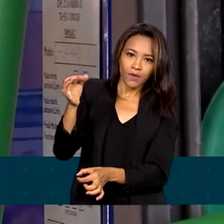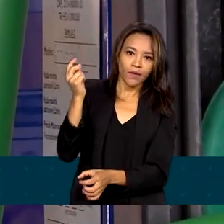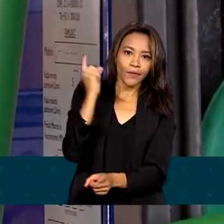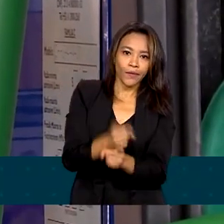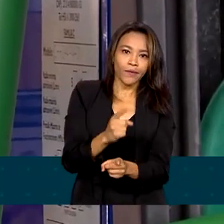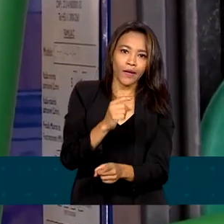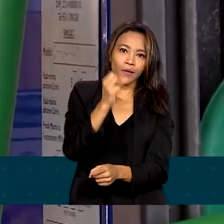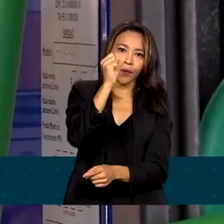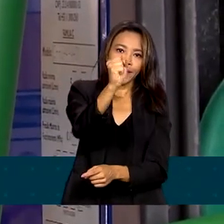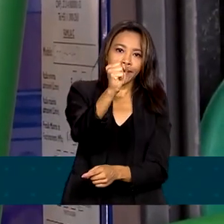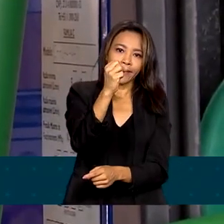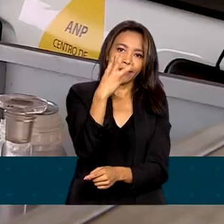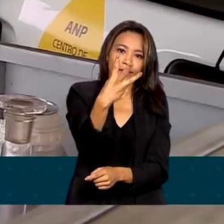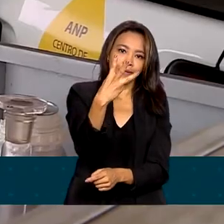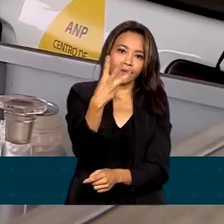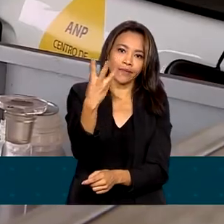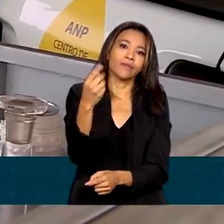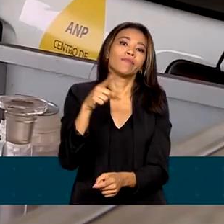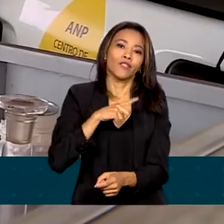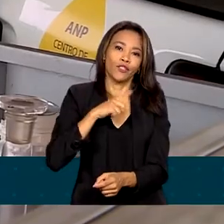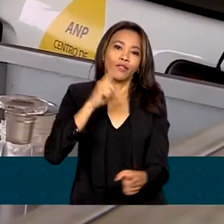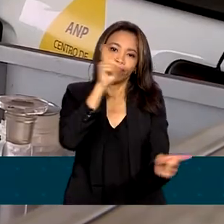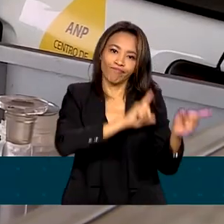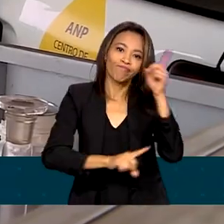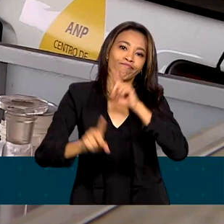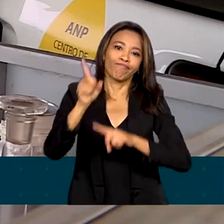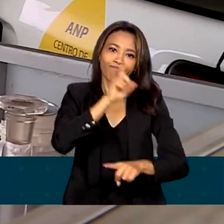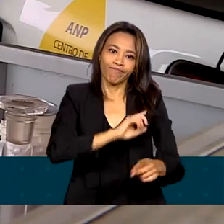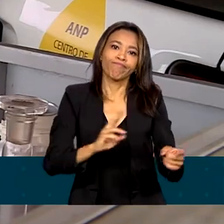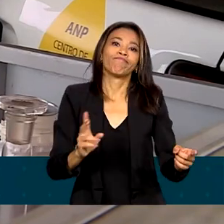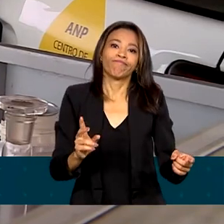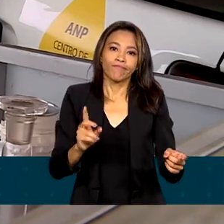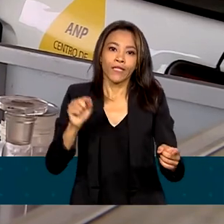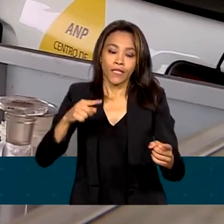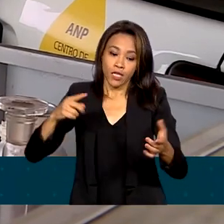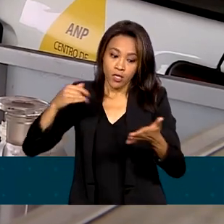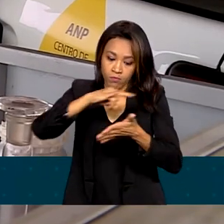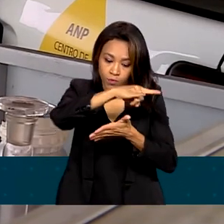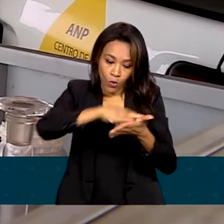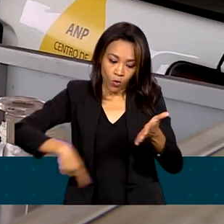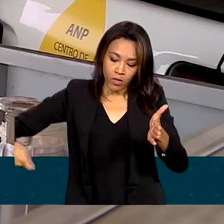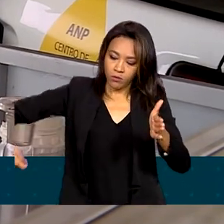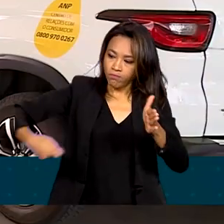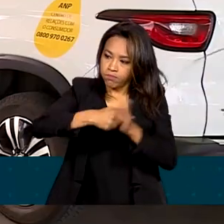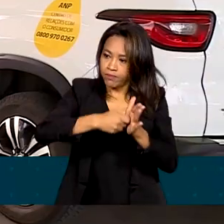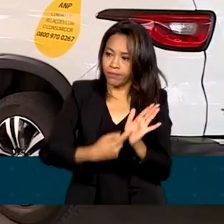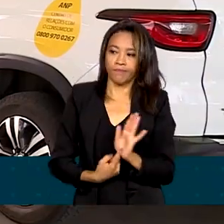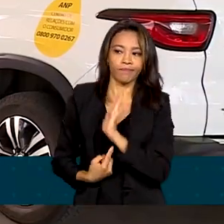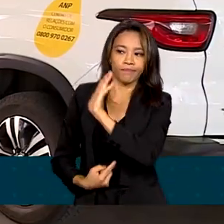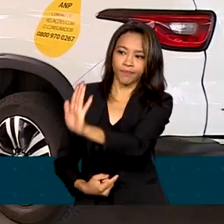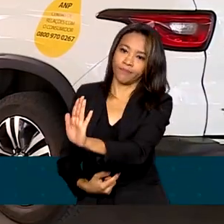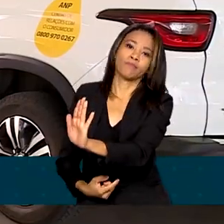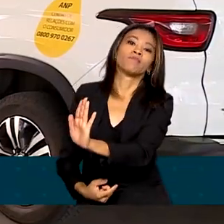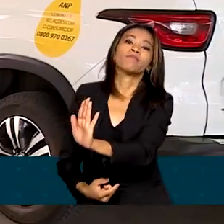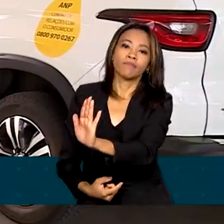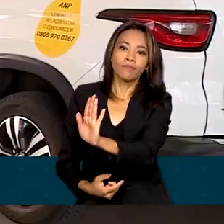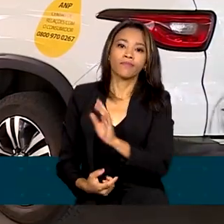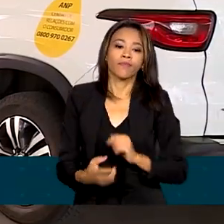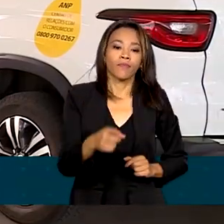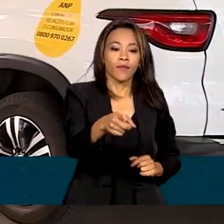83 com irregularidades, emitindo 266 autuações. Nós temos aí um índice